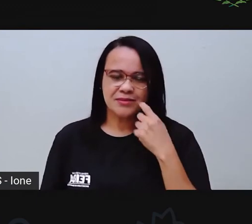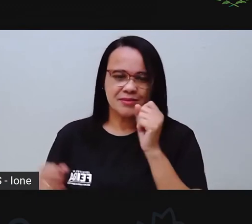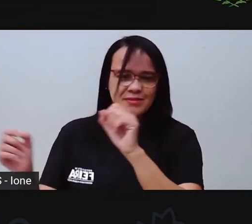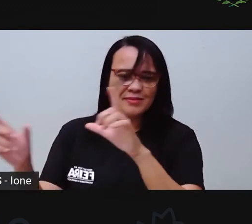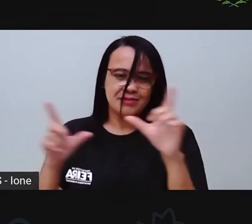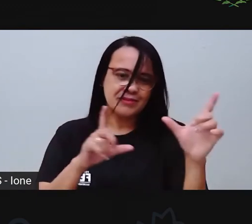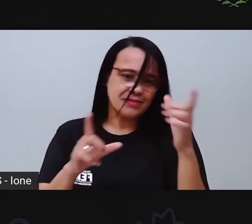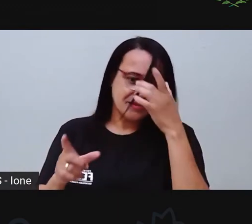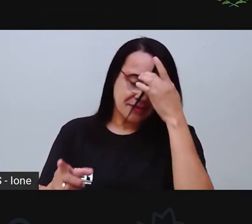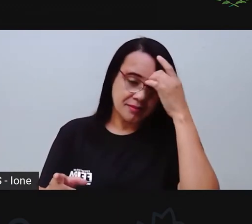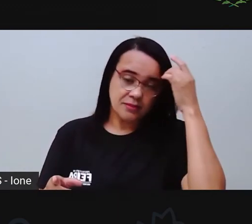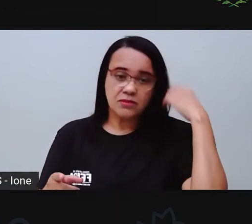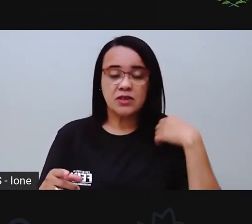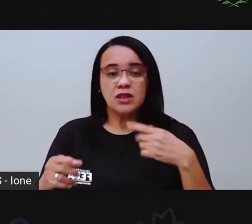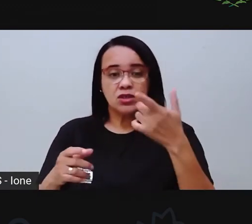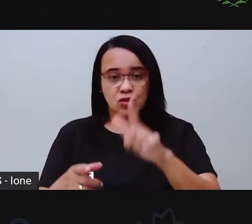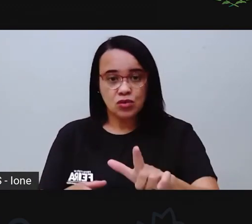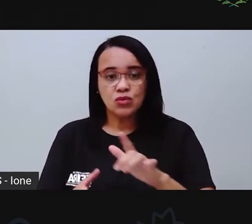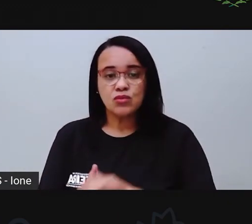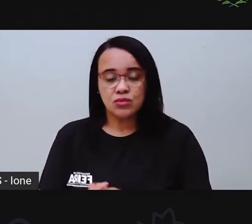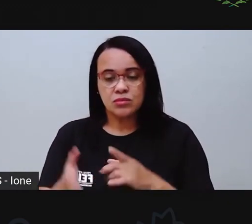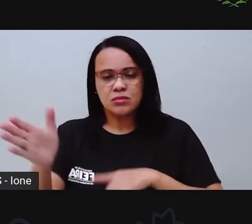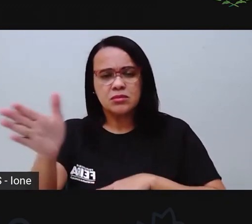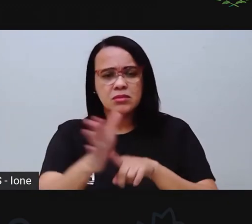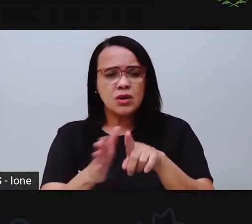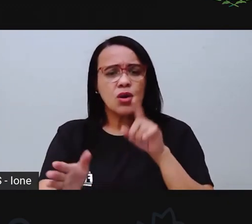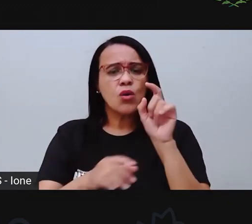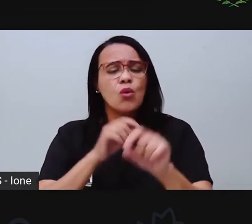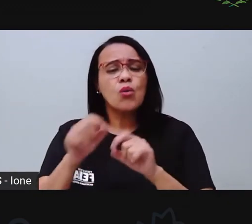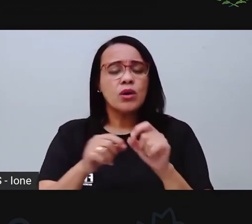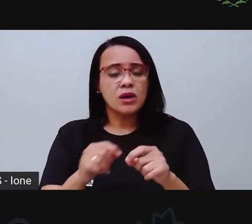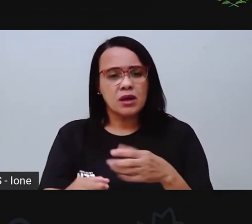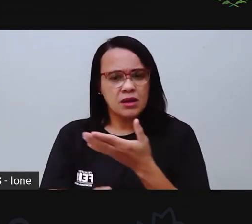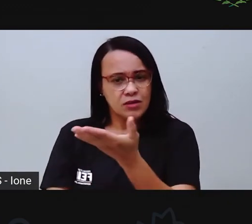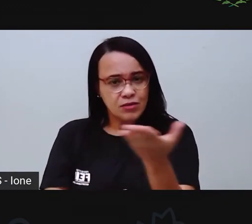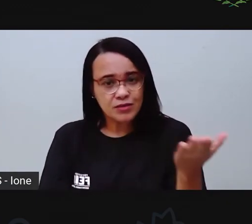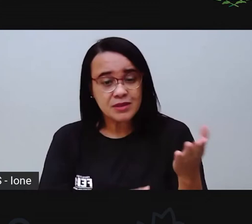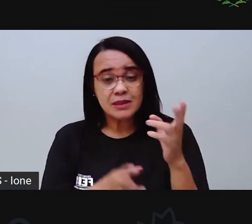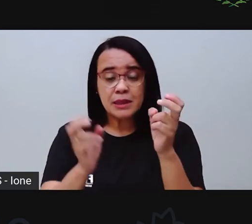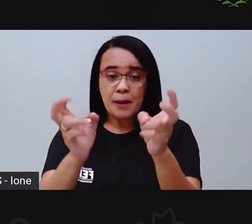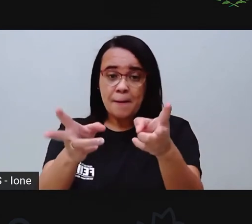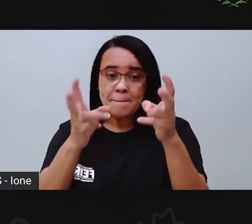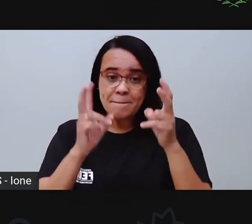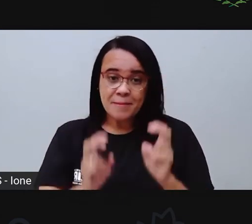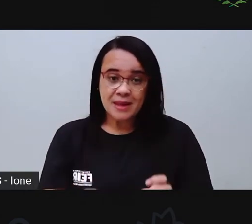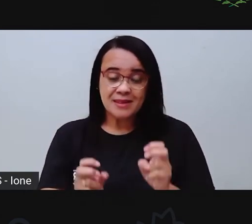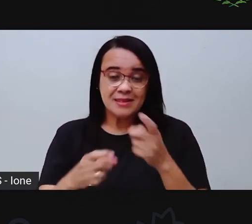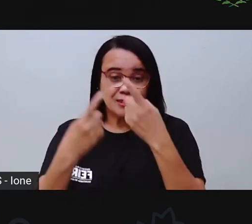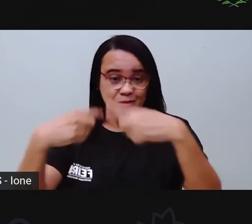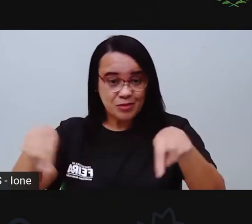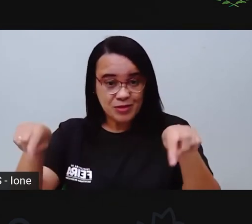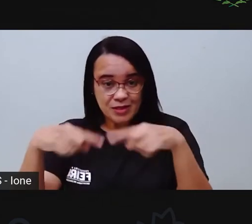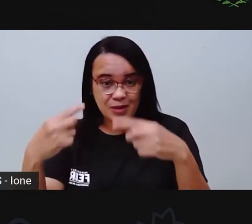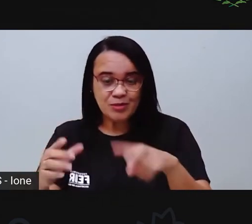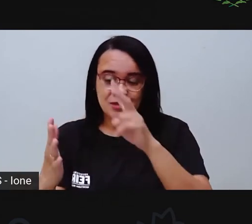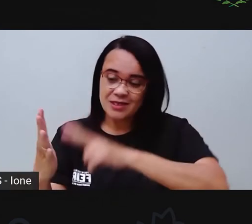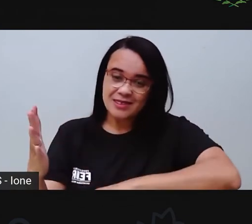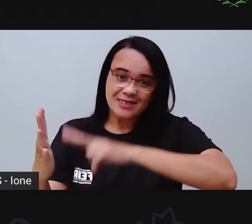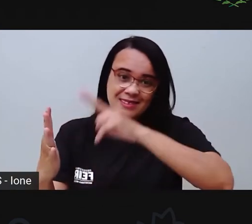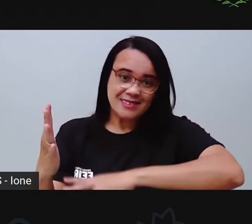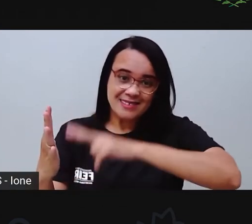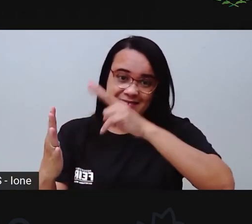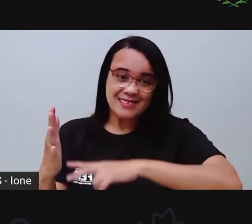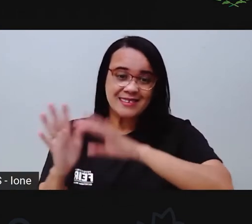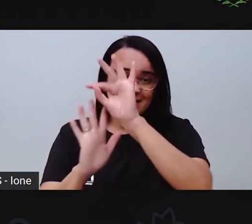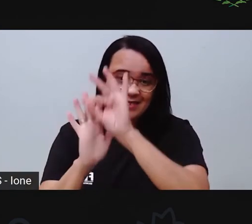E aí eu quero perguntar Vocês o seguinte vocês perceberam que nessa para linda que a gente leu né a gente